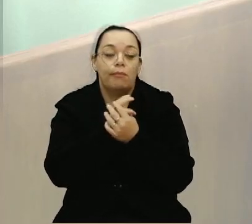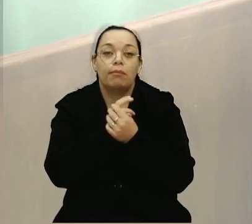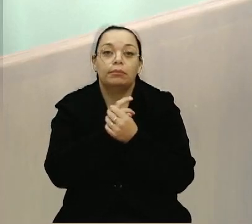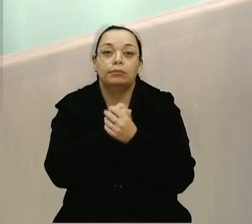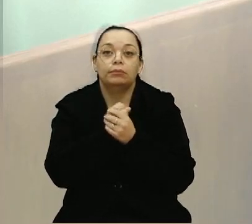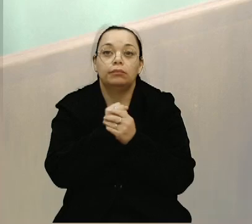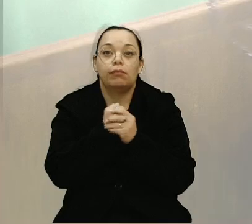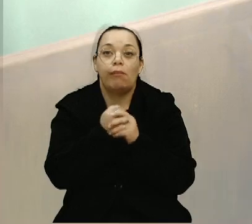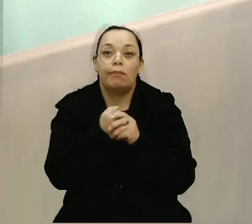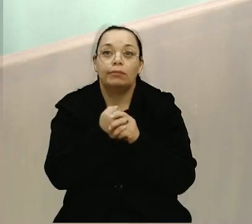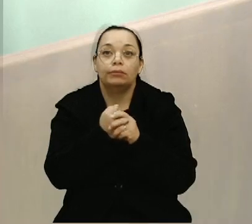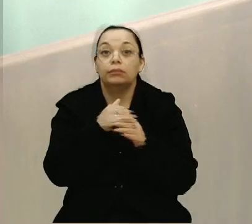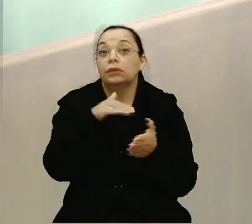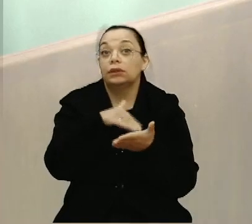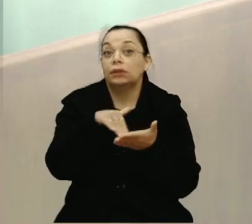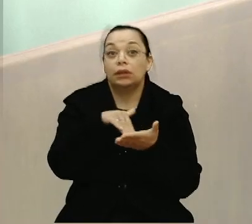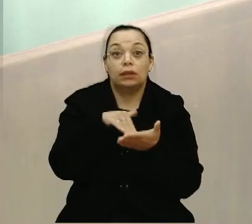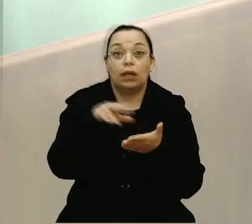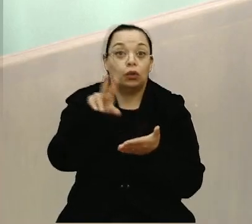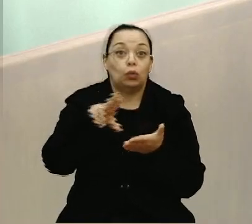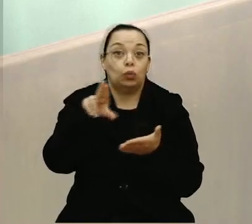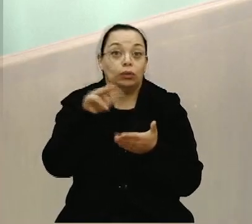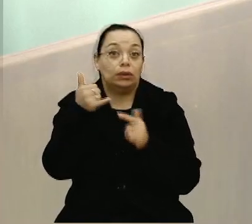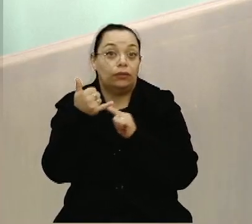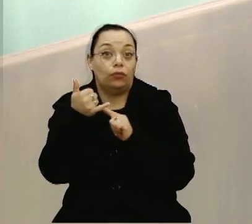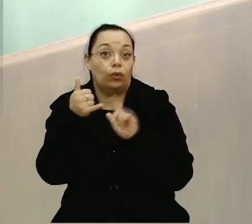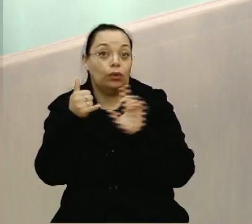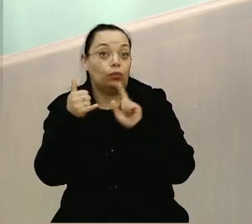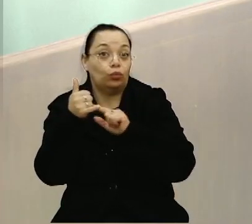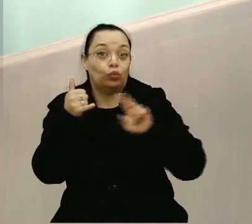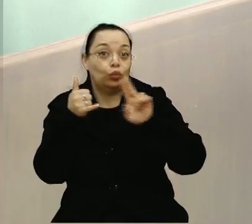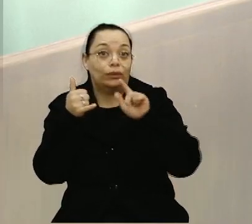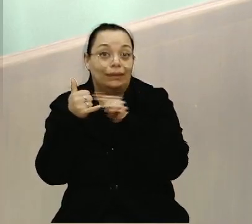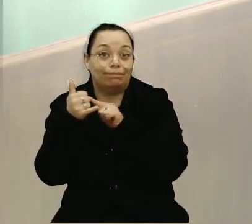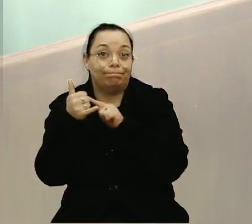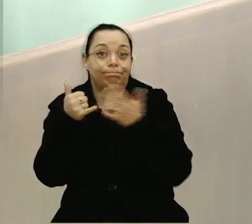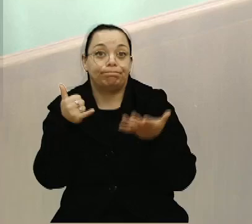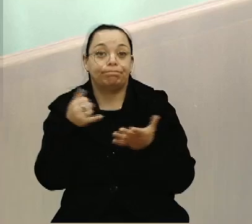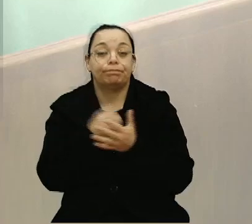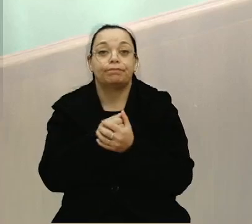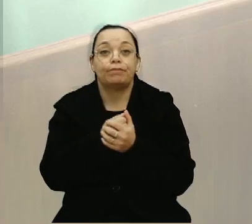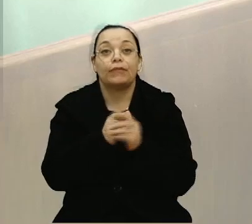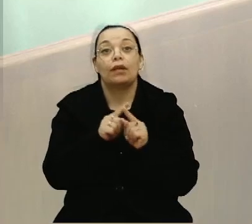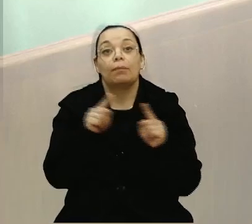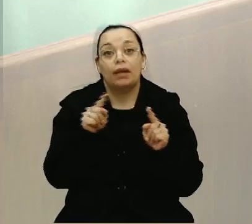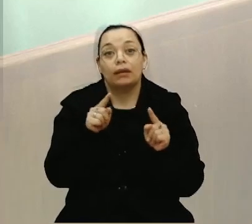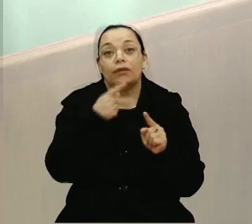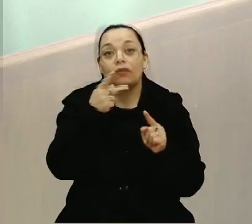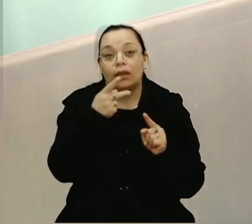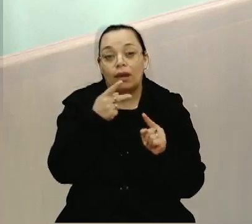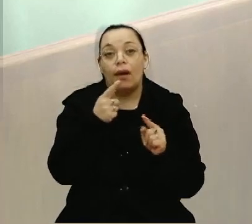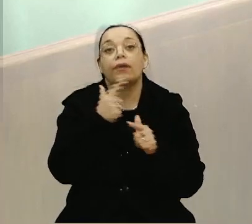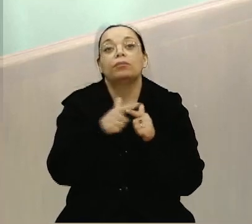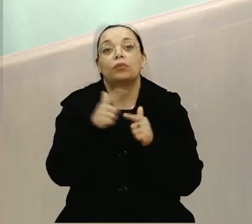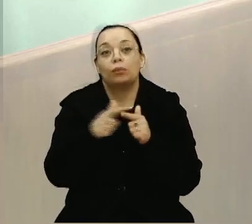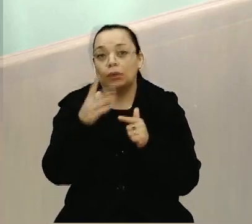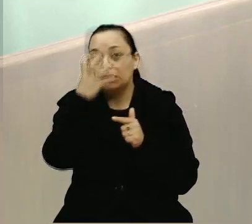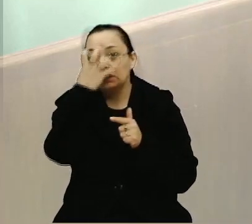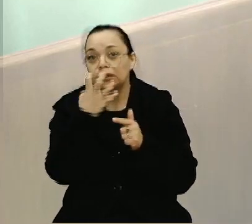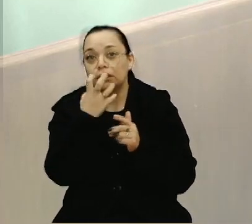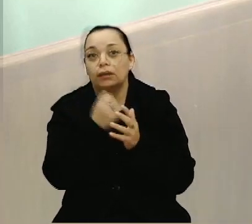Tem secretário que não usa celular, porque não atende, né? Mas, enfim. eu quero dizer que nós temos problemas